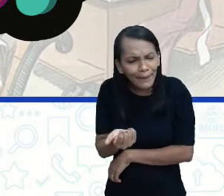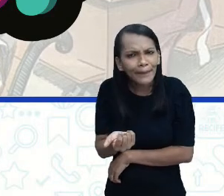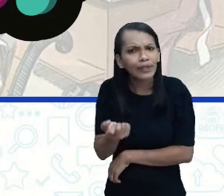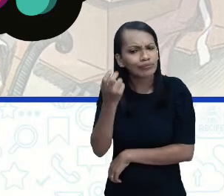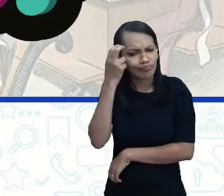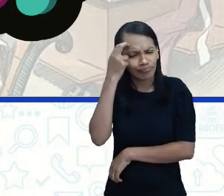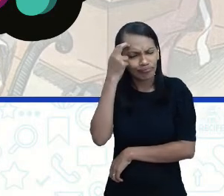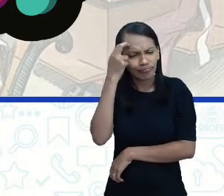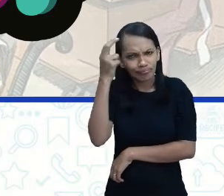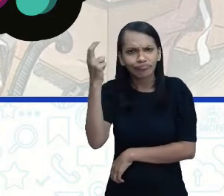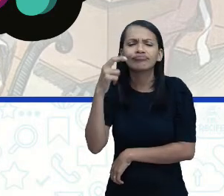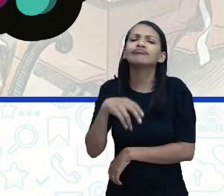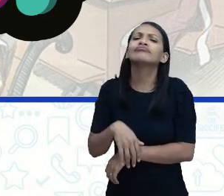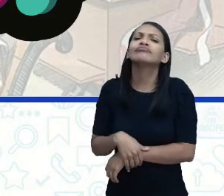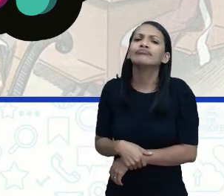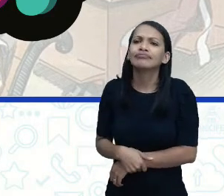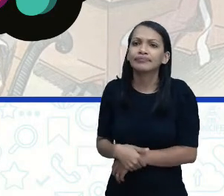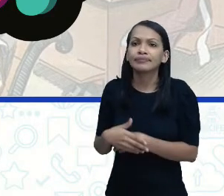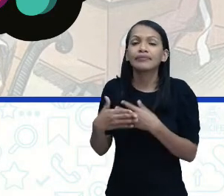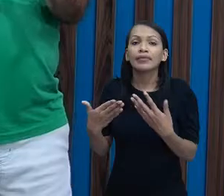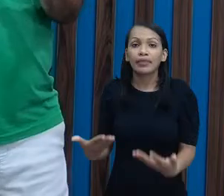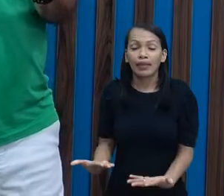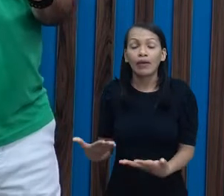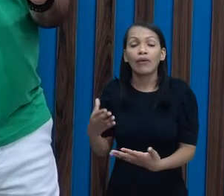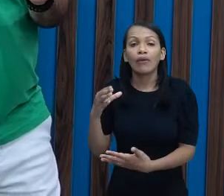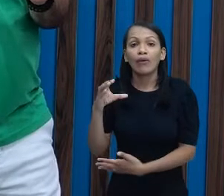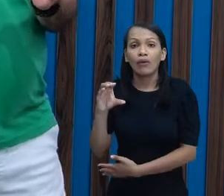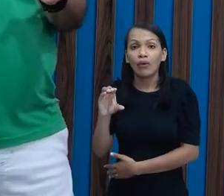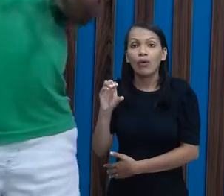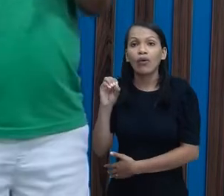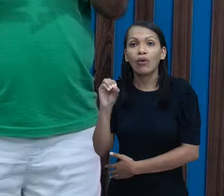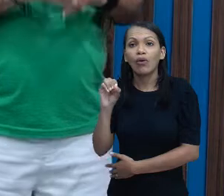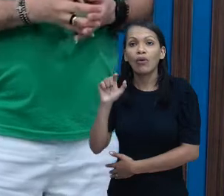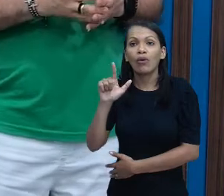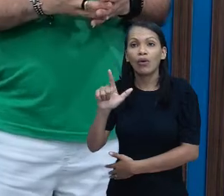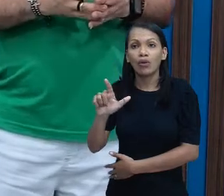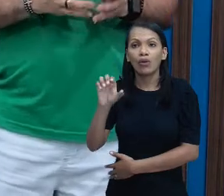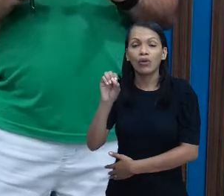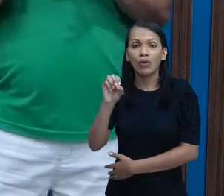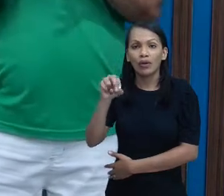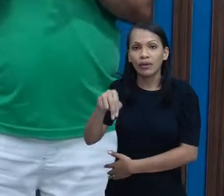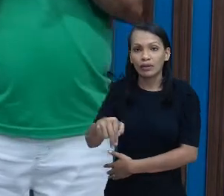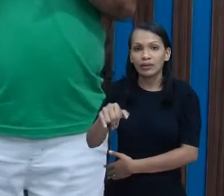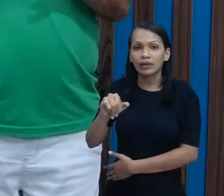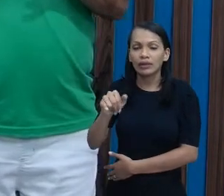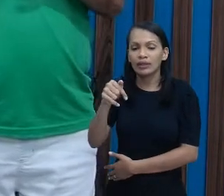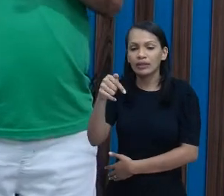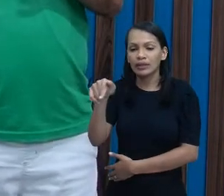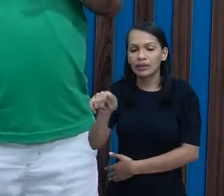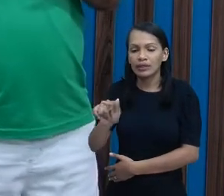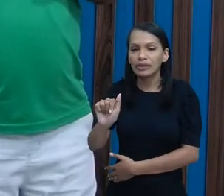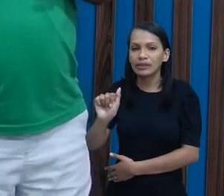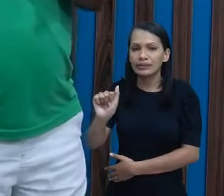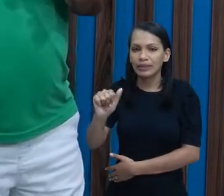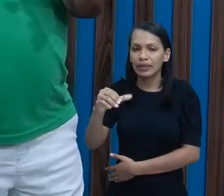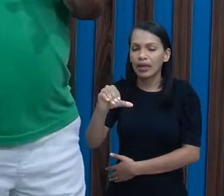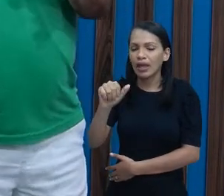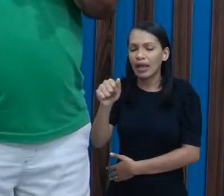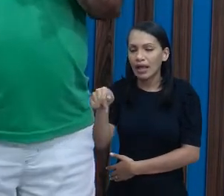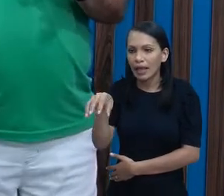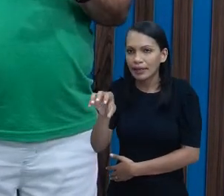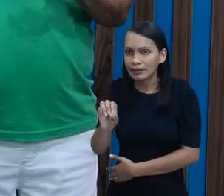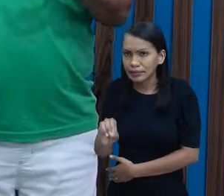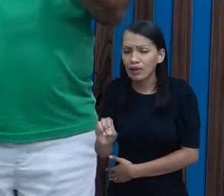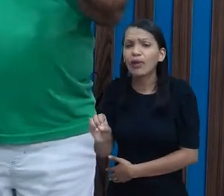em colonialismo, processo de colonização. Neocolonialismo seria realmente um novo processo